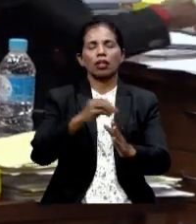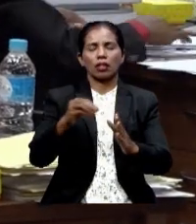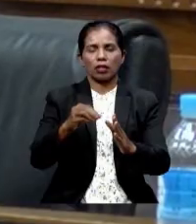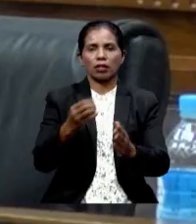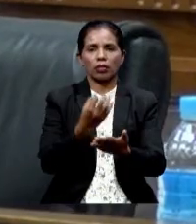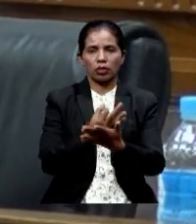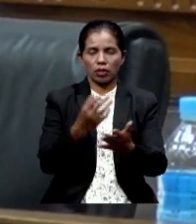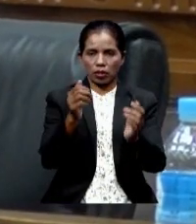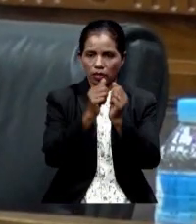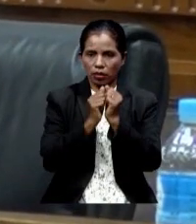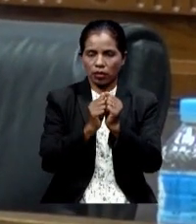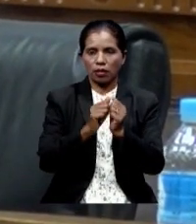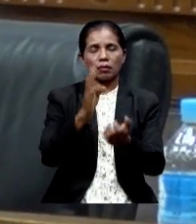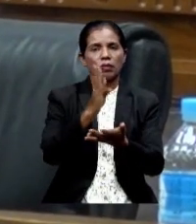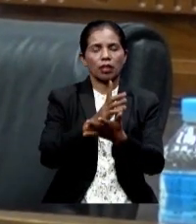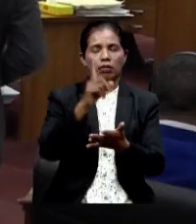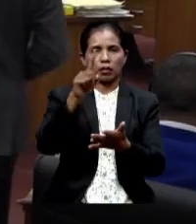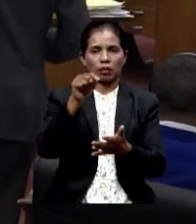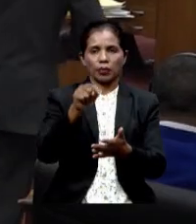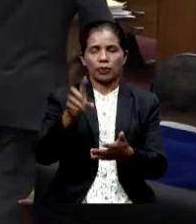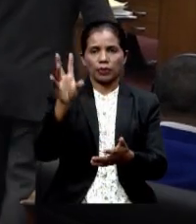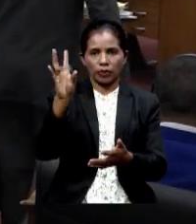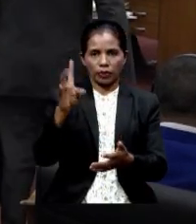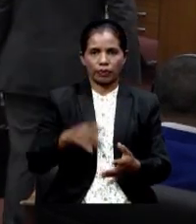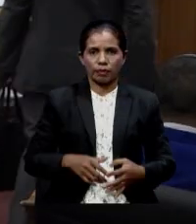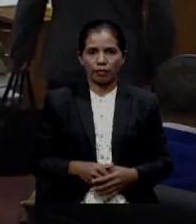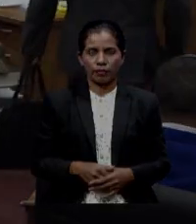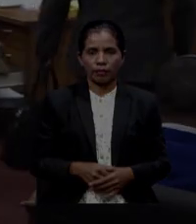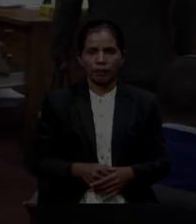americano bilhão ida ponto hito resin. Dulce da Costa, Zaime dos Santos, GM.